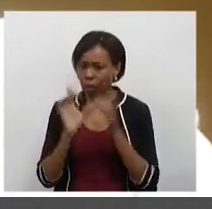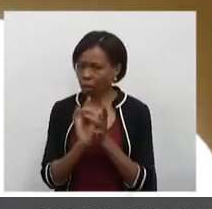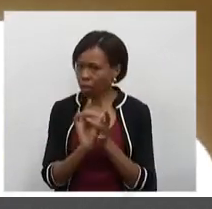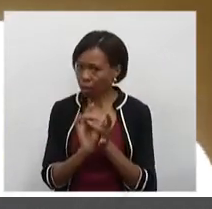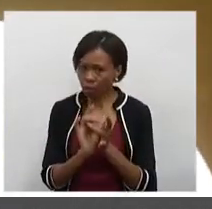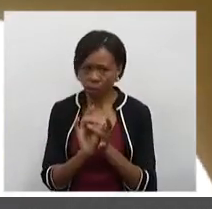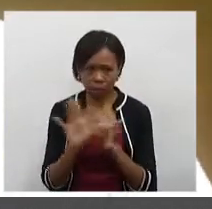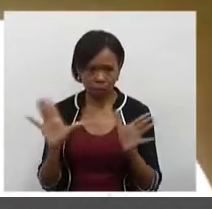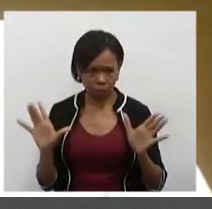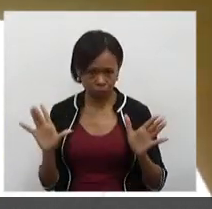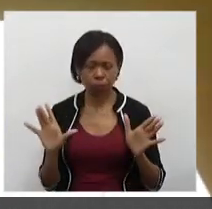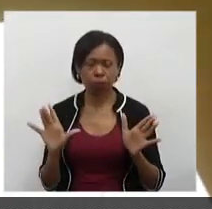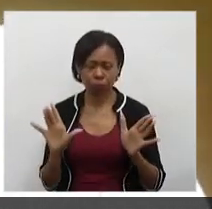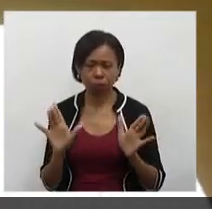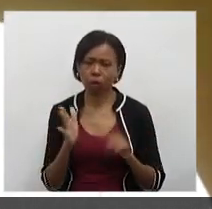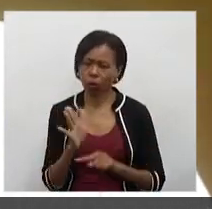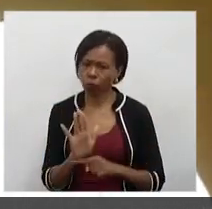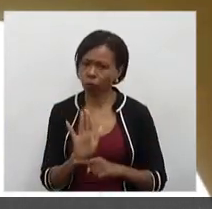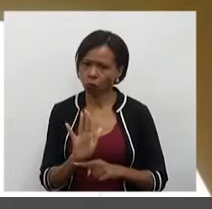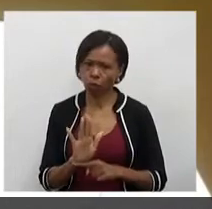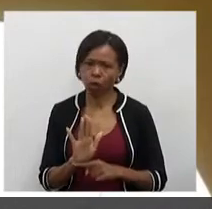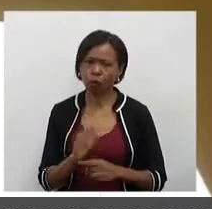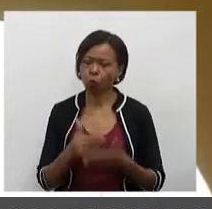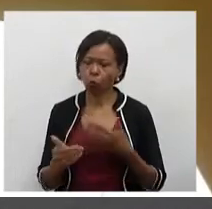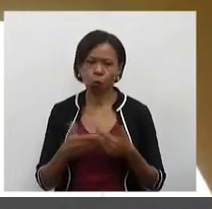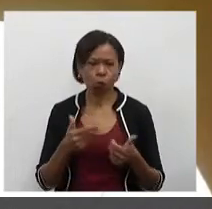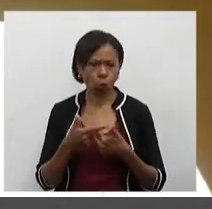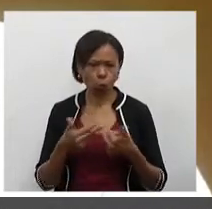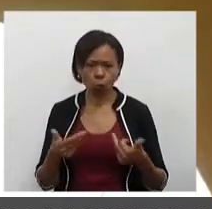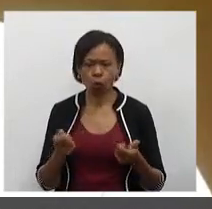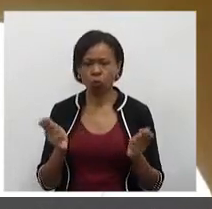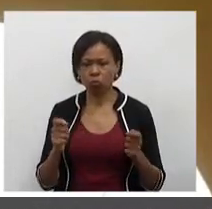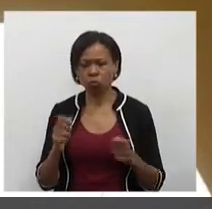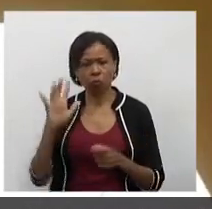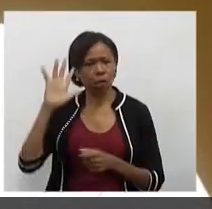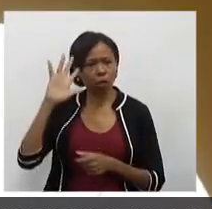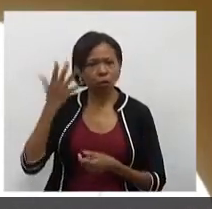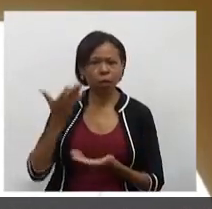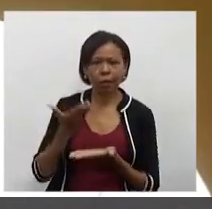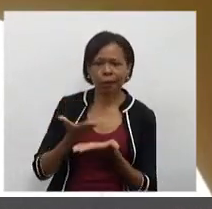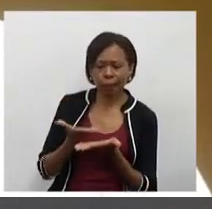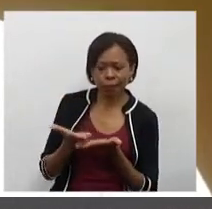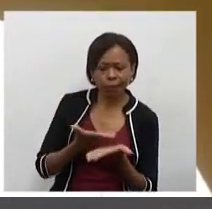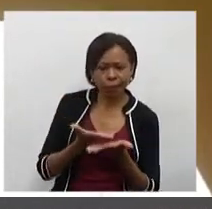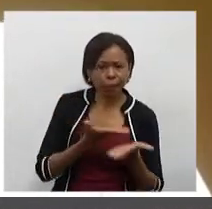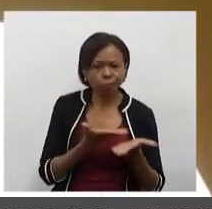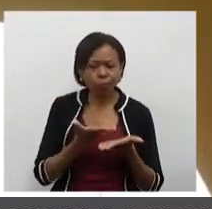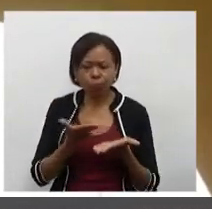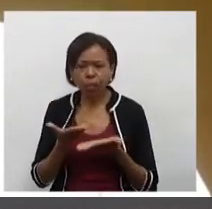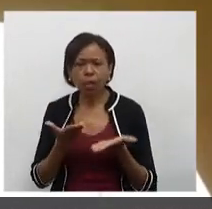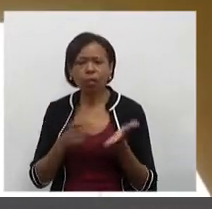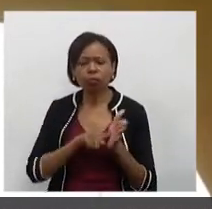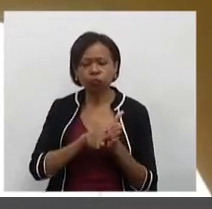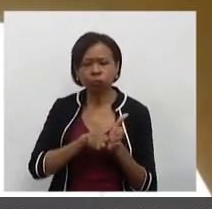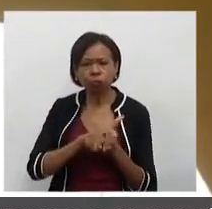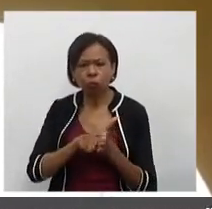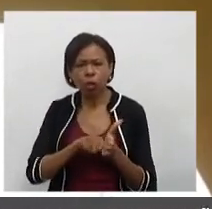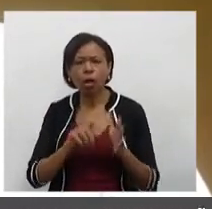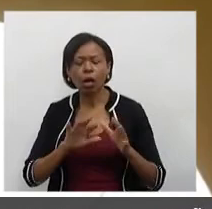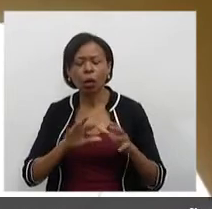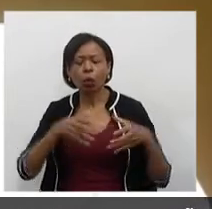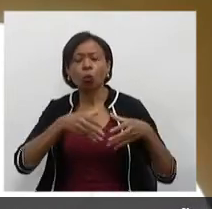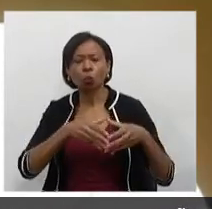disposição, porque nós podemos contribuir, acredito, na articulação, na identificação desses grupos